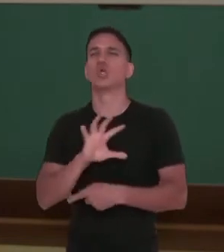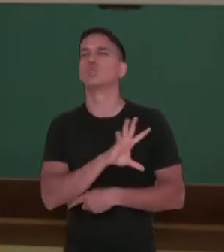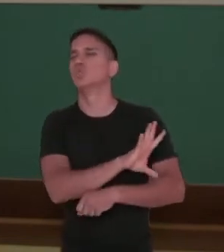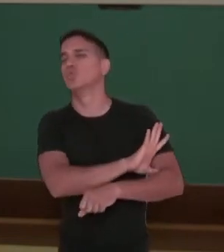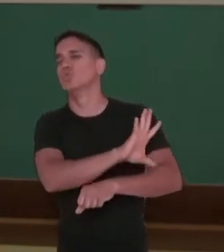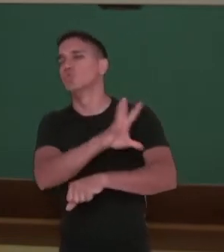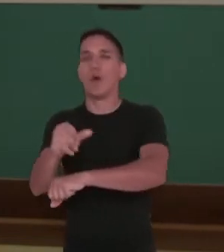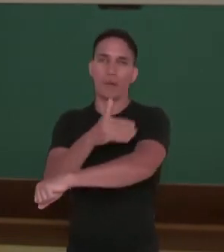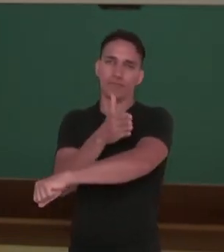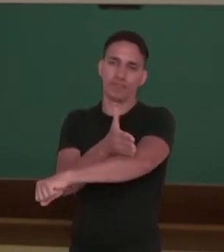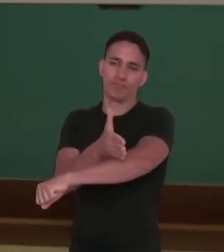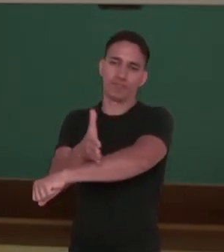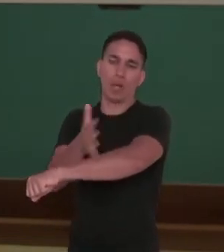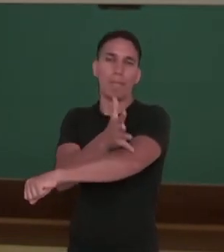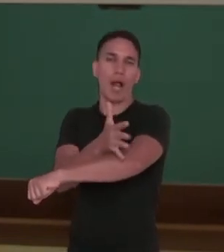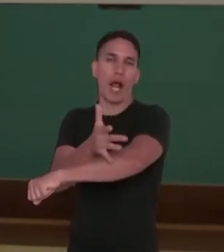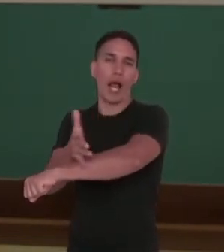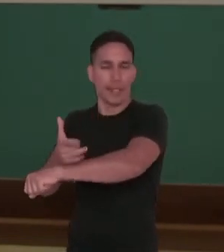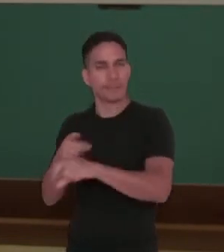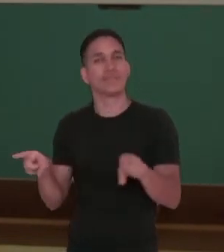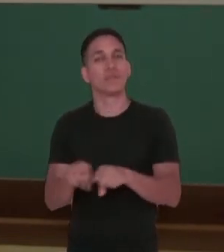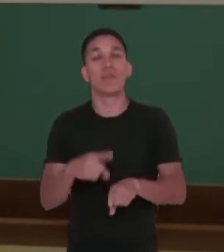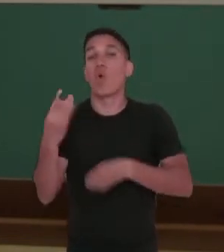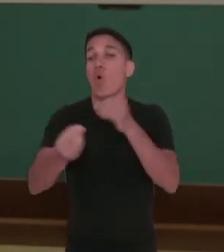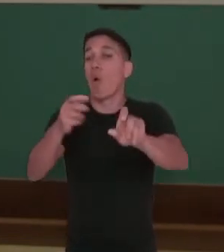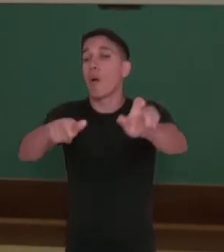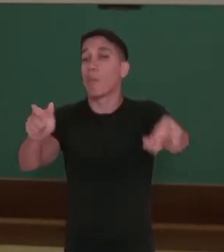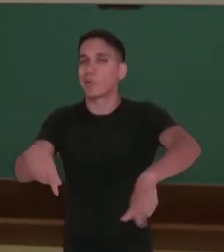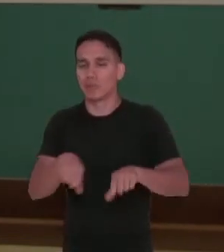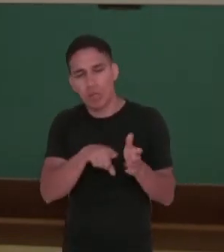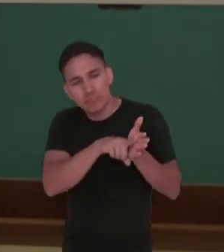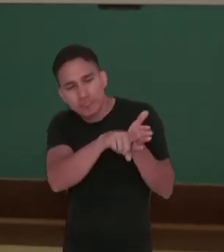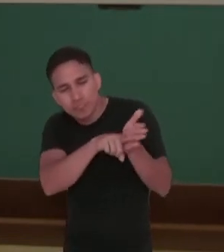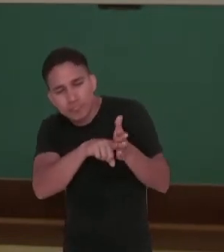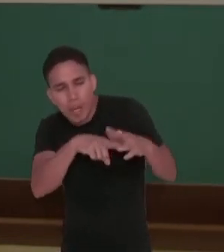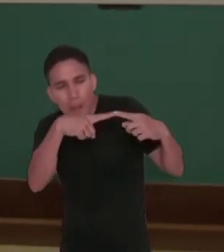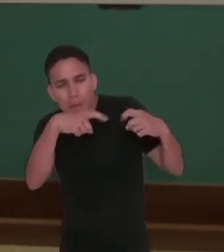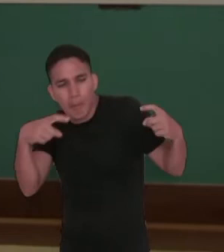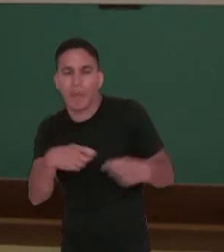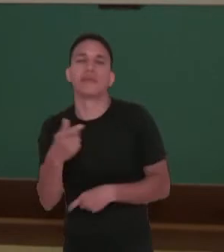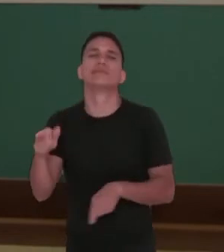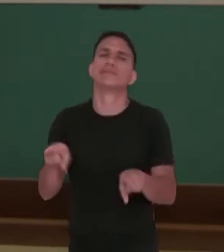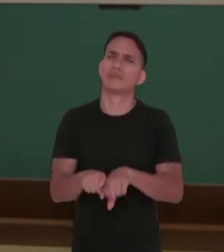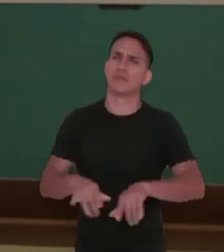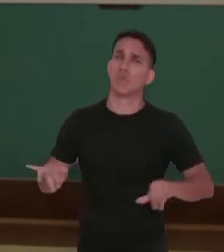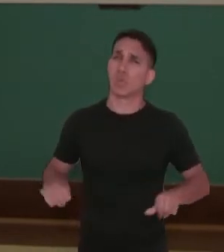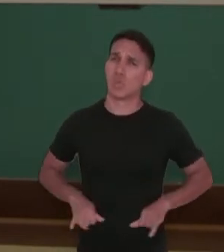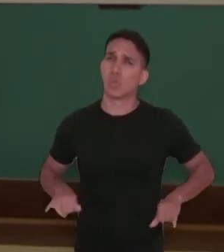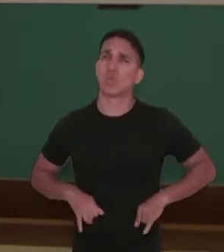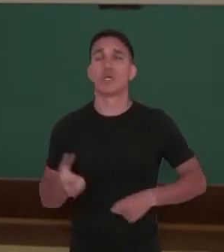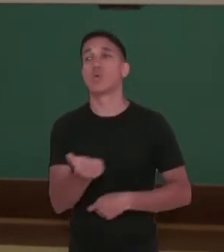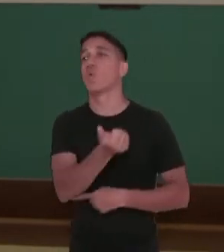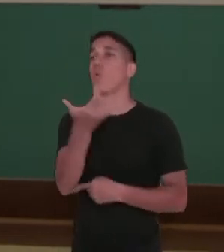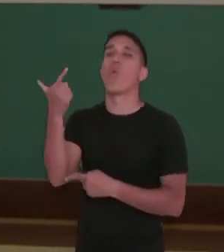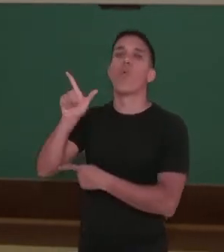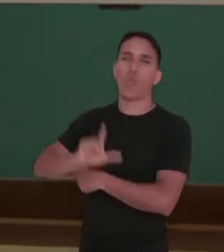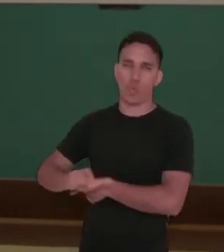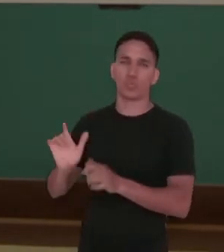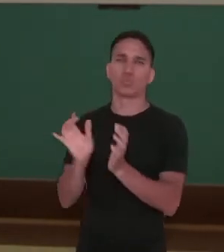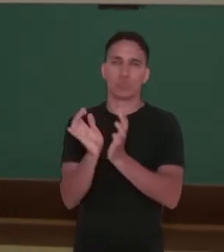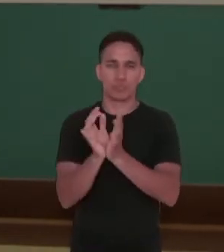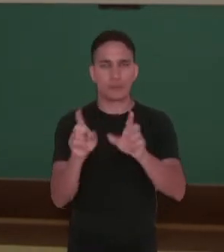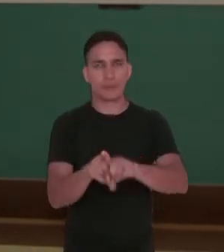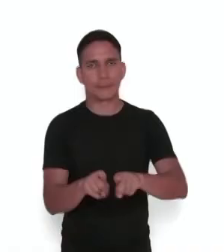Idade Média e como sofriam os cientistas e outros grupos nessa época.